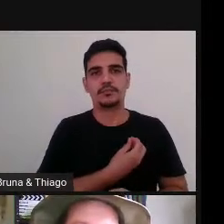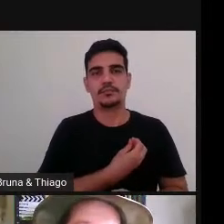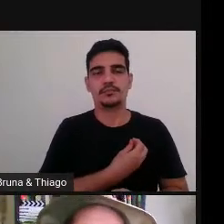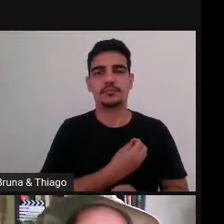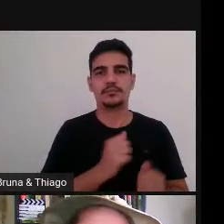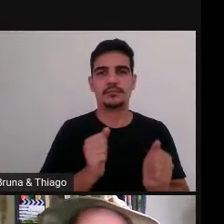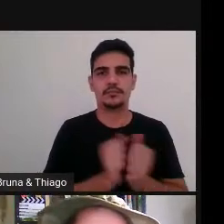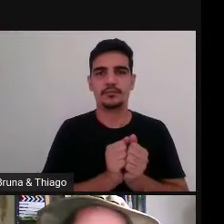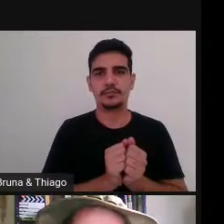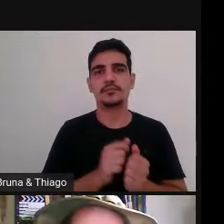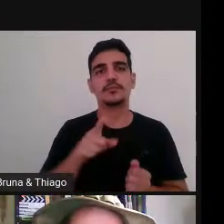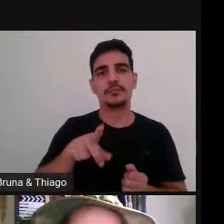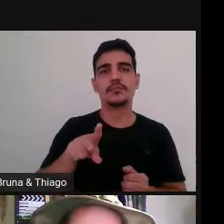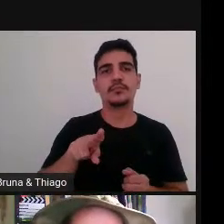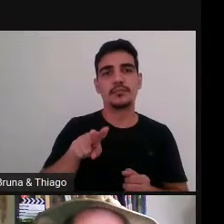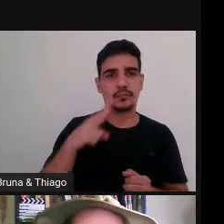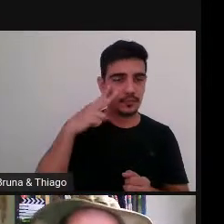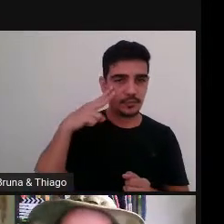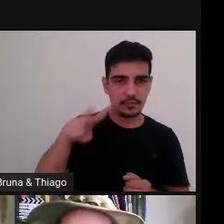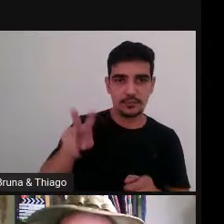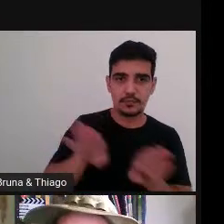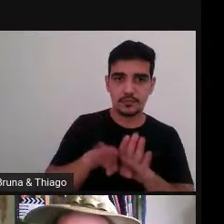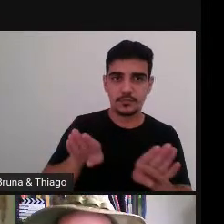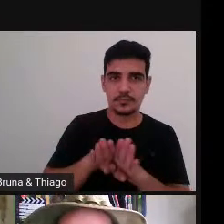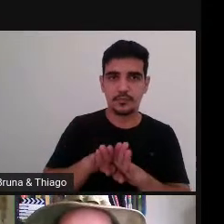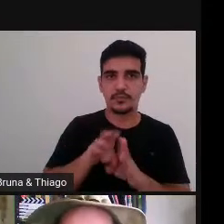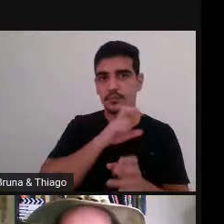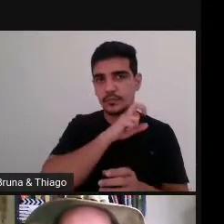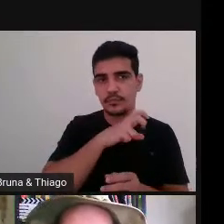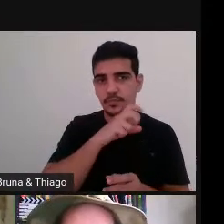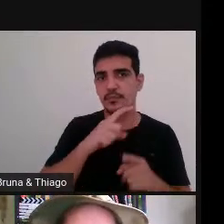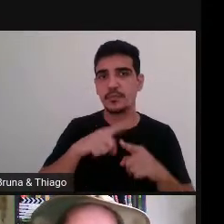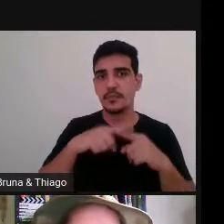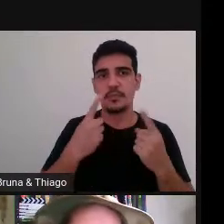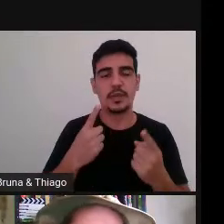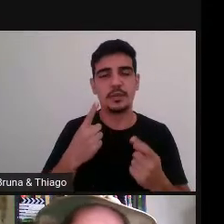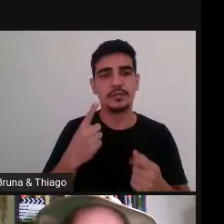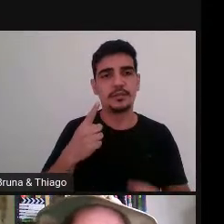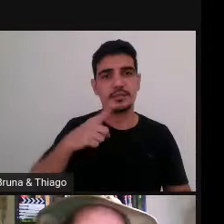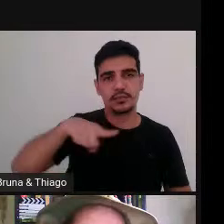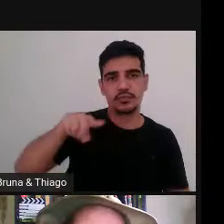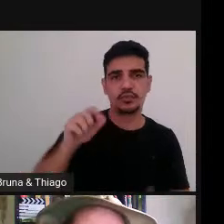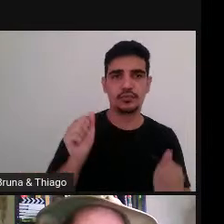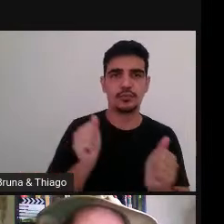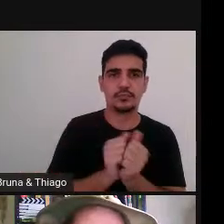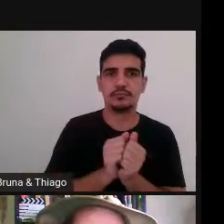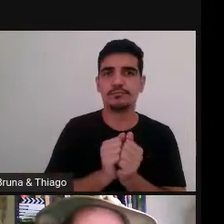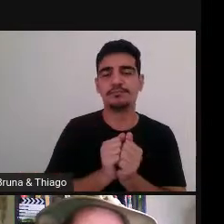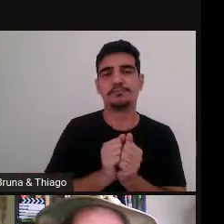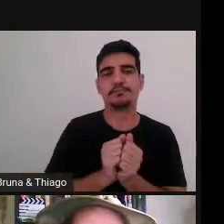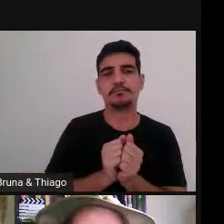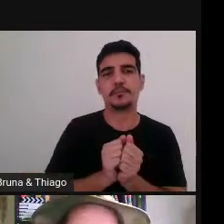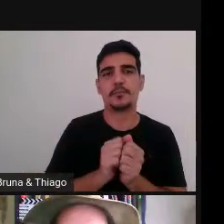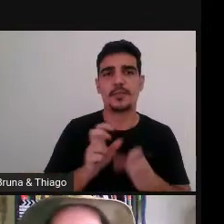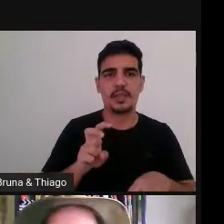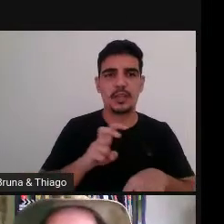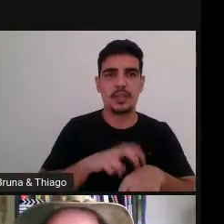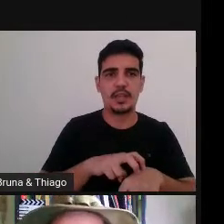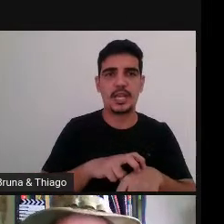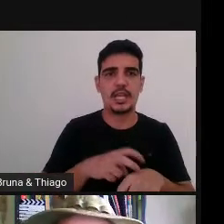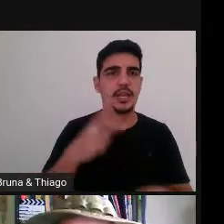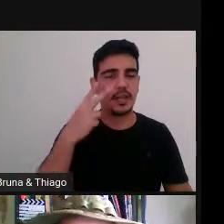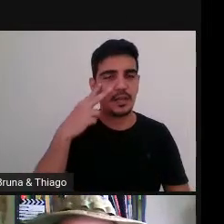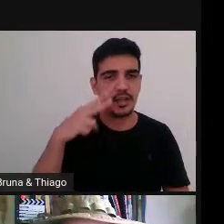também no hospital. Às vezes o paciente não leva a cobra, tá? E aí os médicos, eles me mandam a foto, falando,